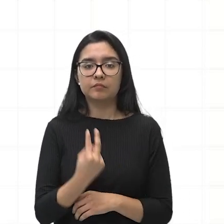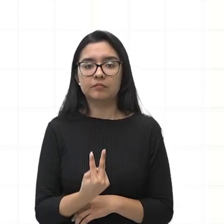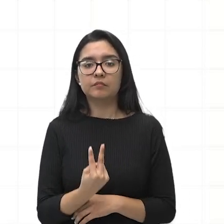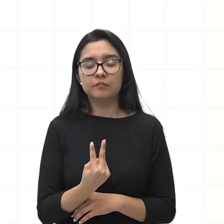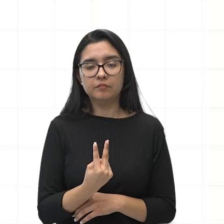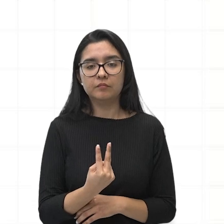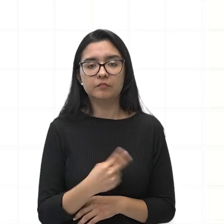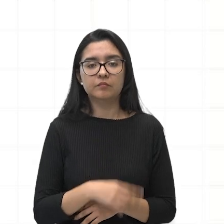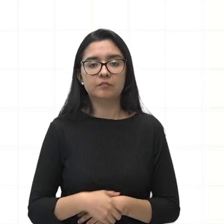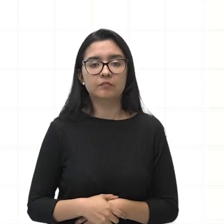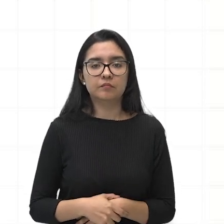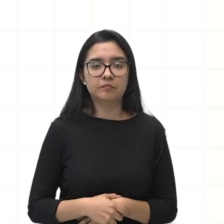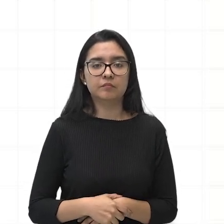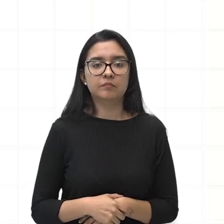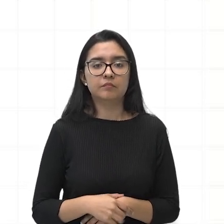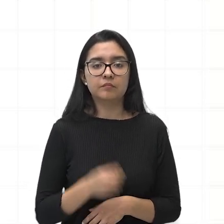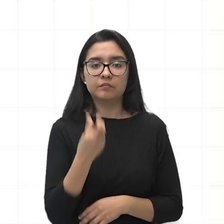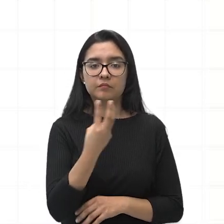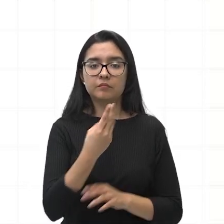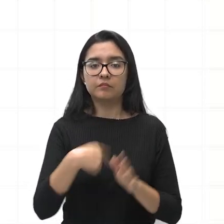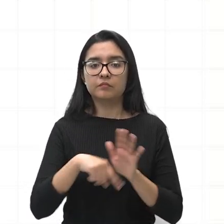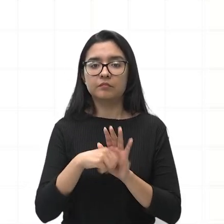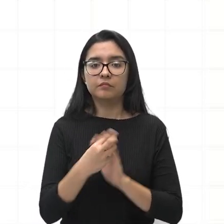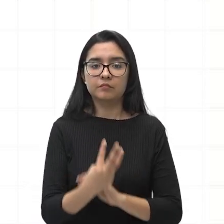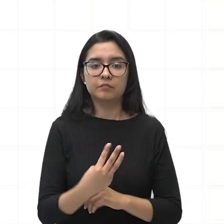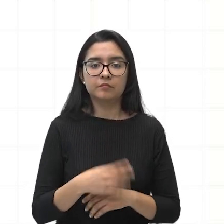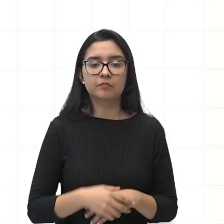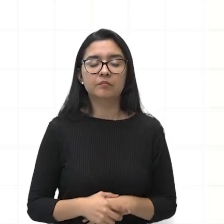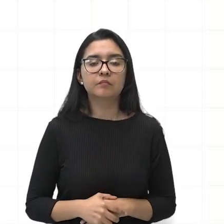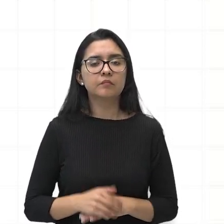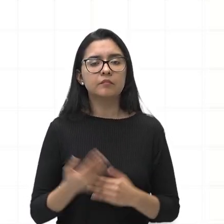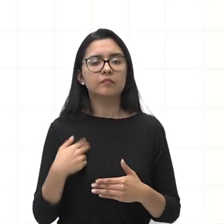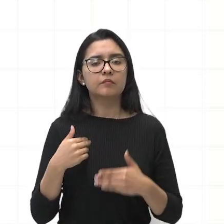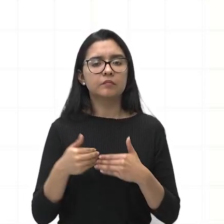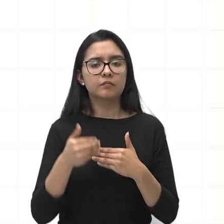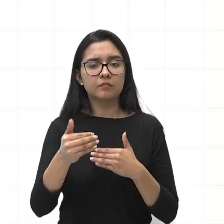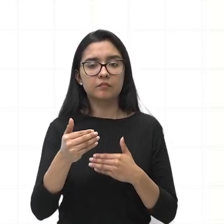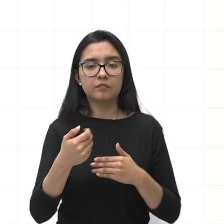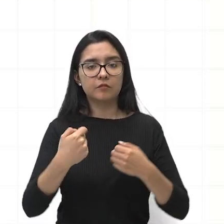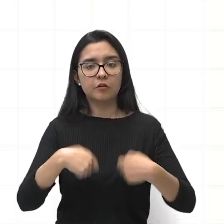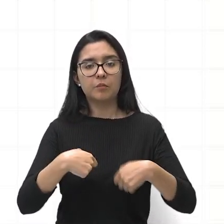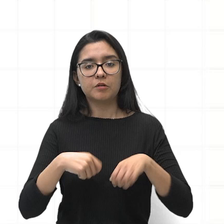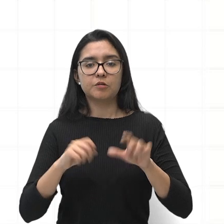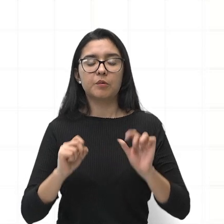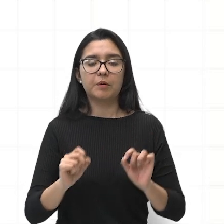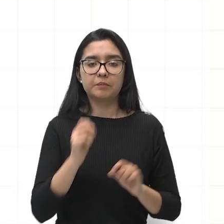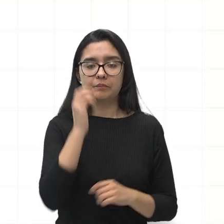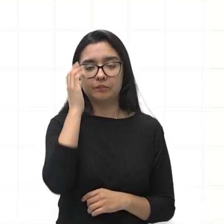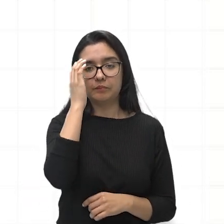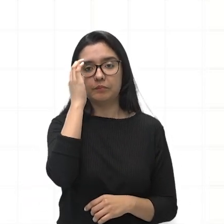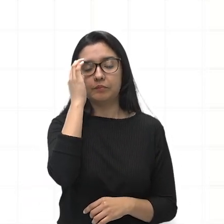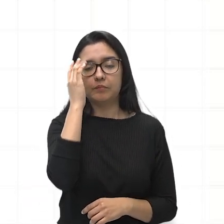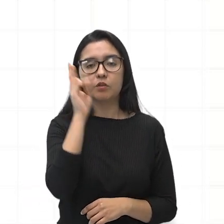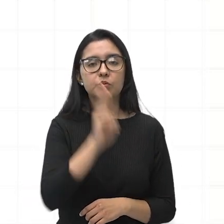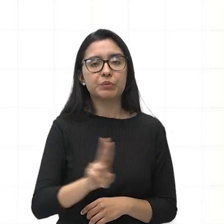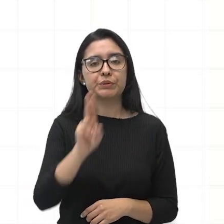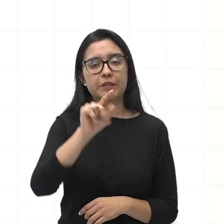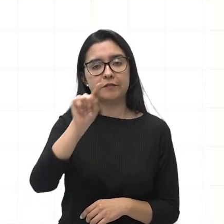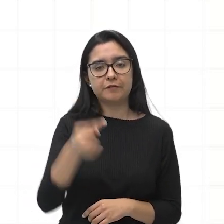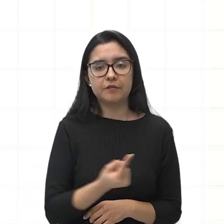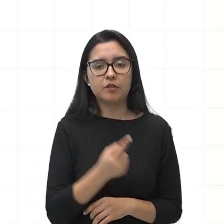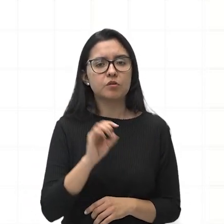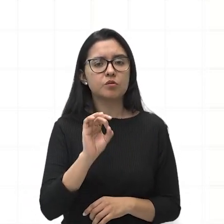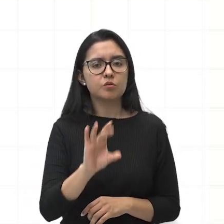aqui... Aí é a mesma história. Aqui para frente a gente não precisa mais colocar vírgula, né?